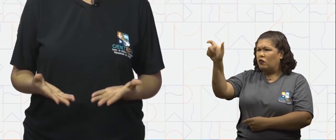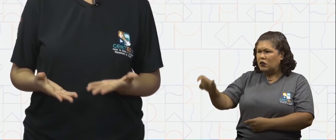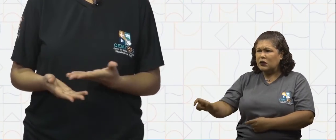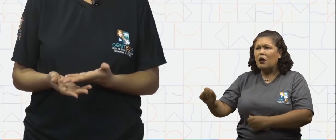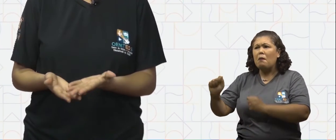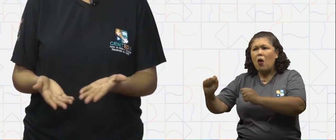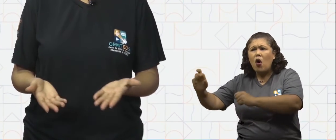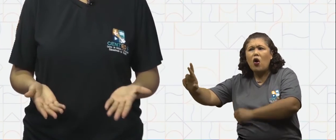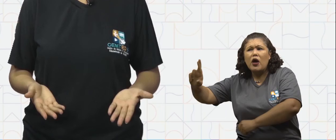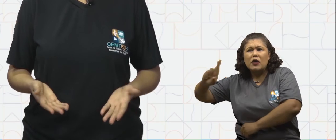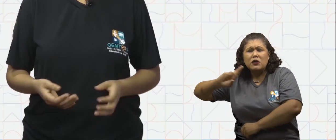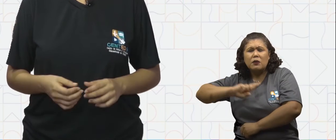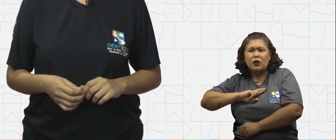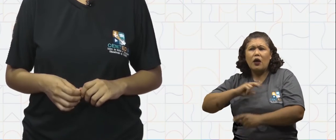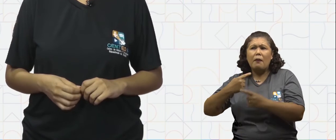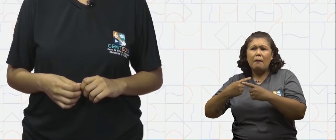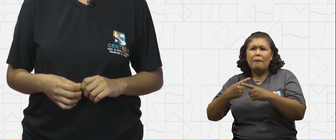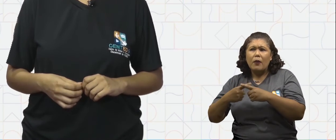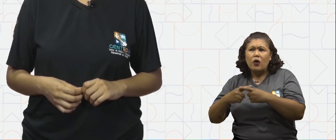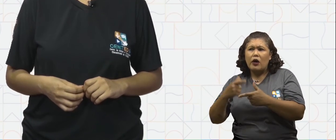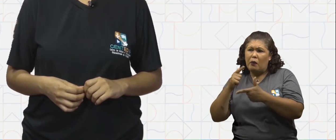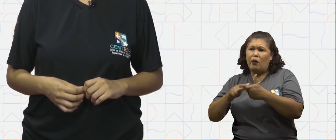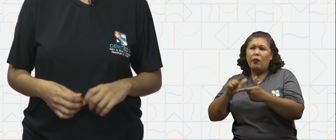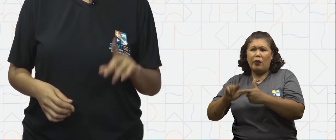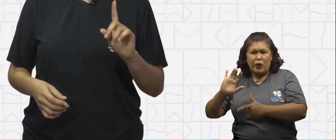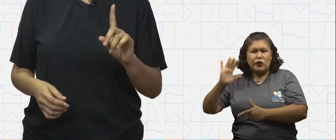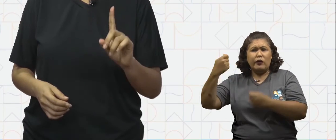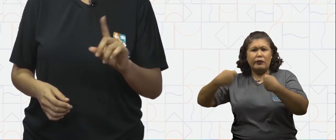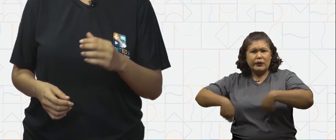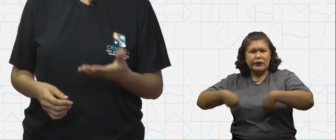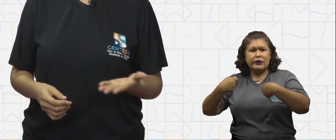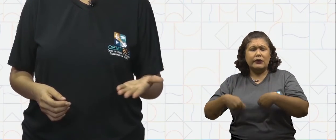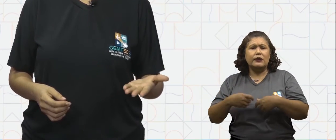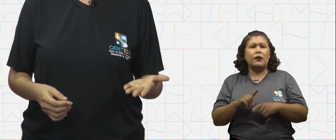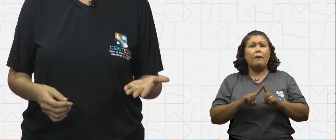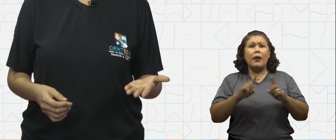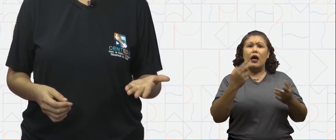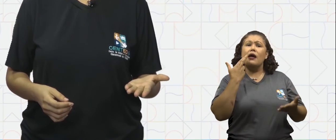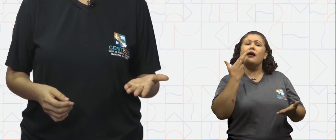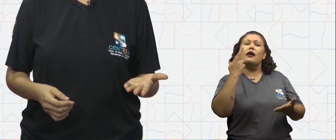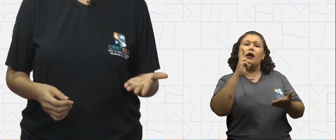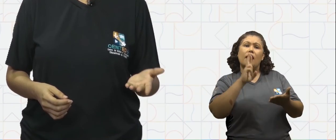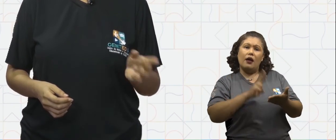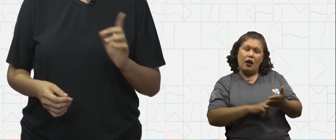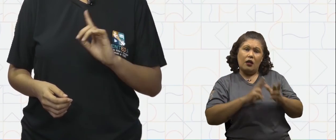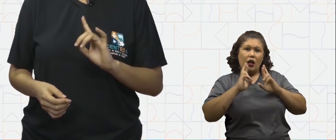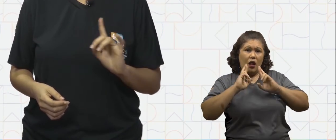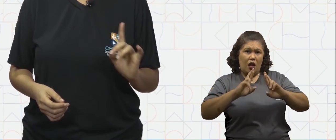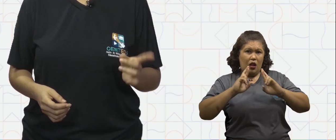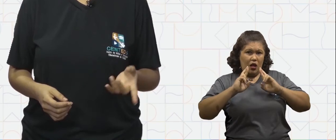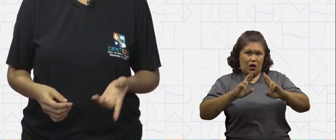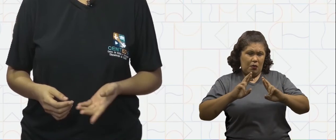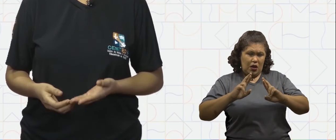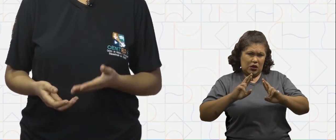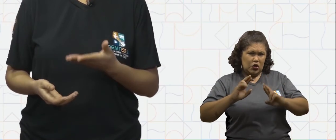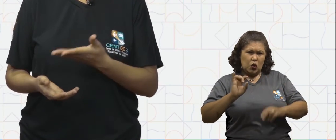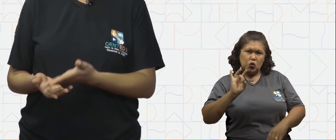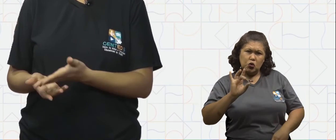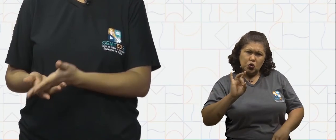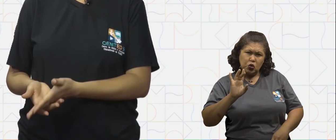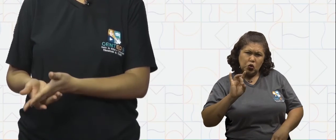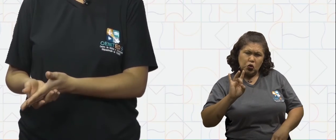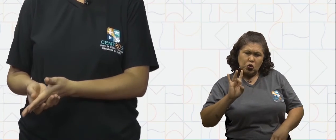esta carta na tentativa de resolver esta situação. Apesar de ser uma carta de reclamação, ela não era voltada